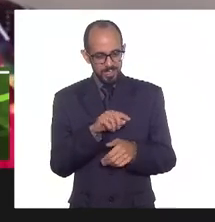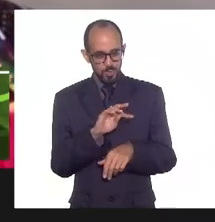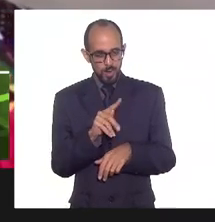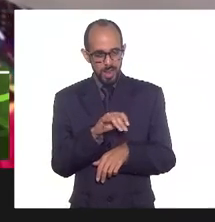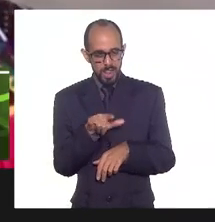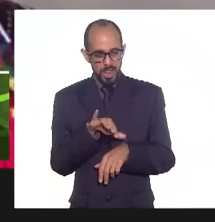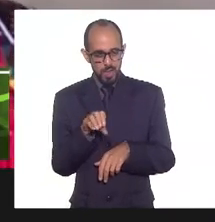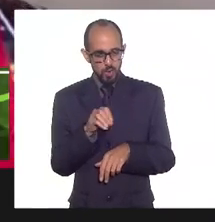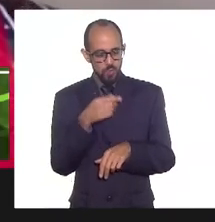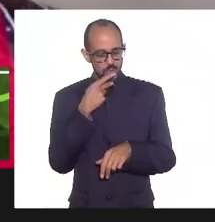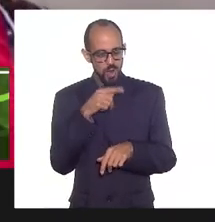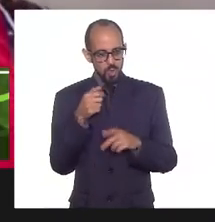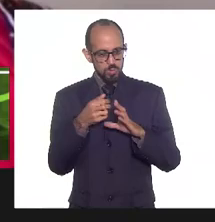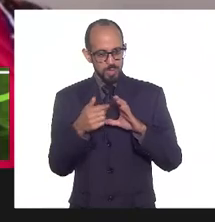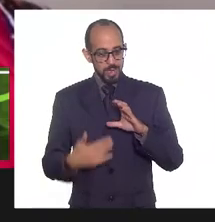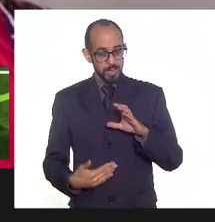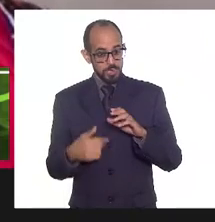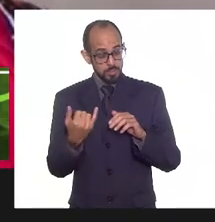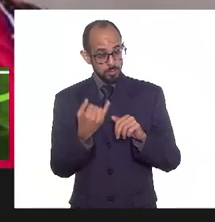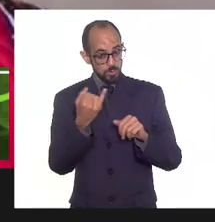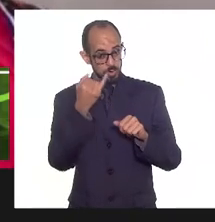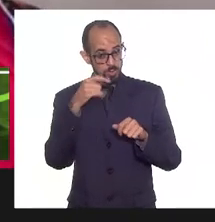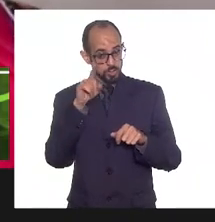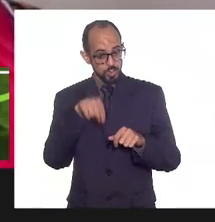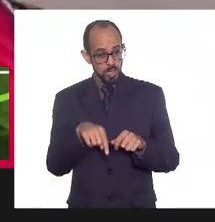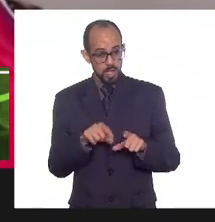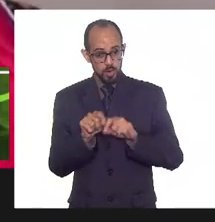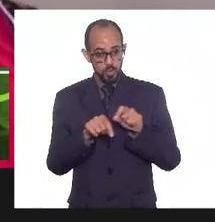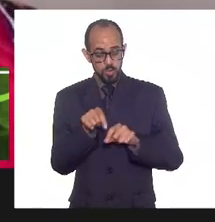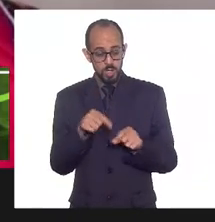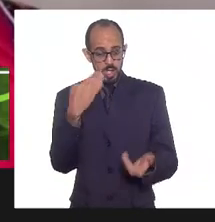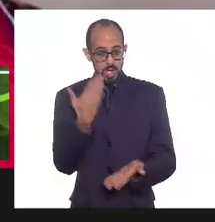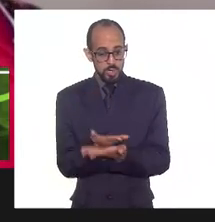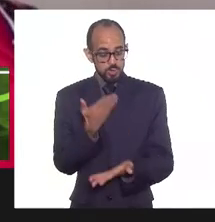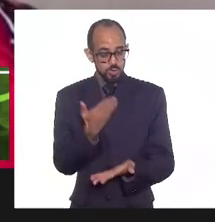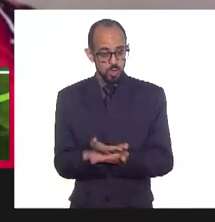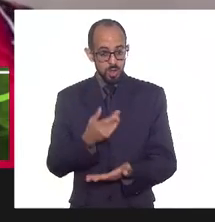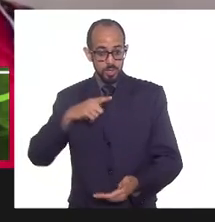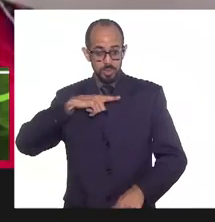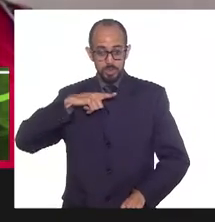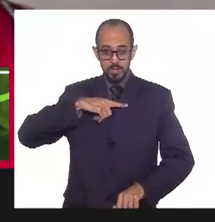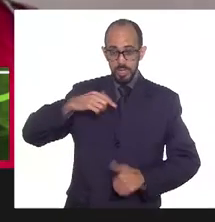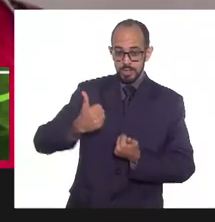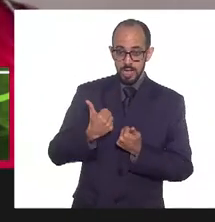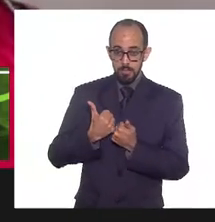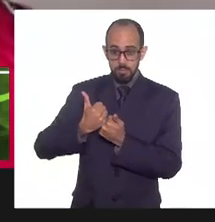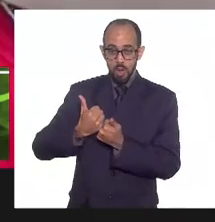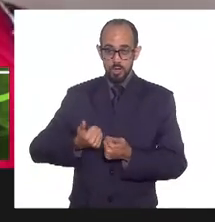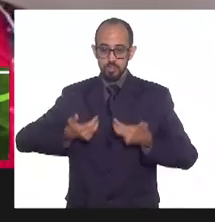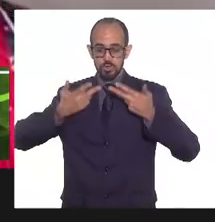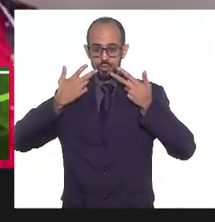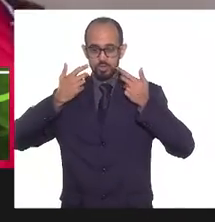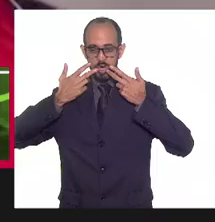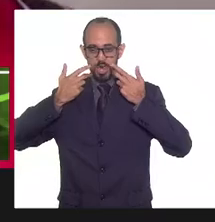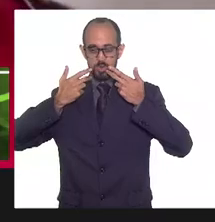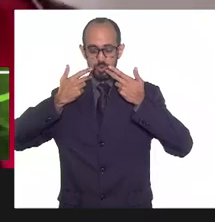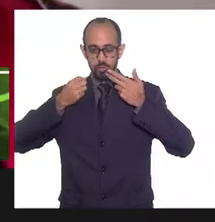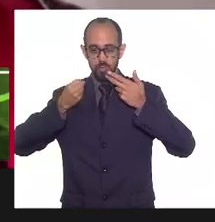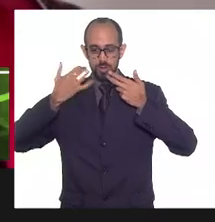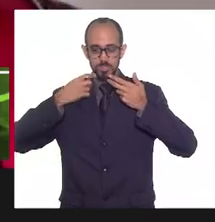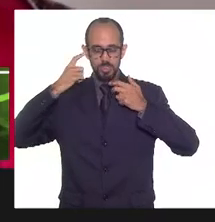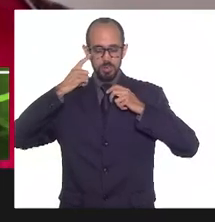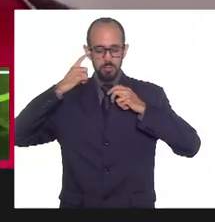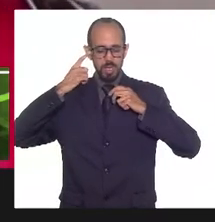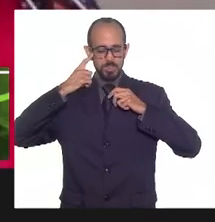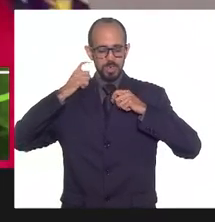elemento importante que a escola de dança funciona atualmente tem um aporte de um teatro e quando a gente pensa nesse programa de